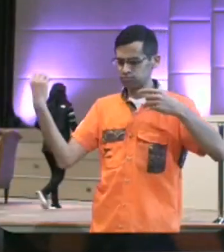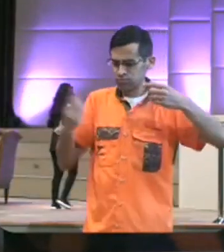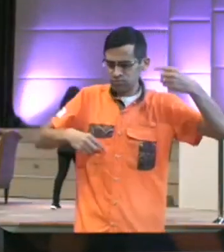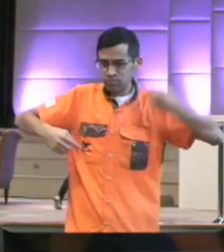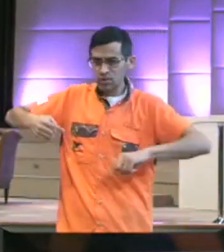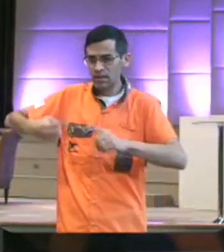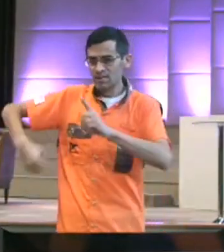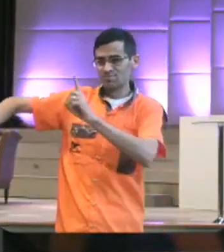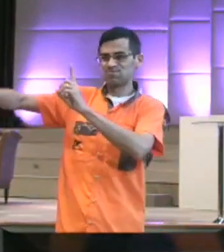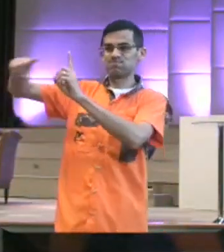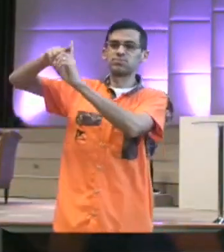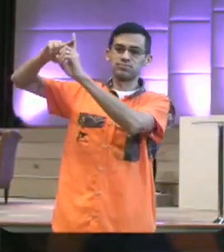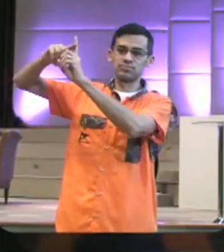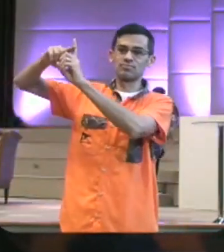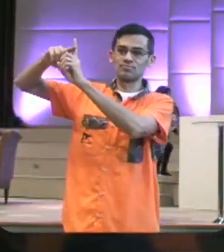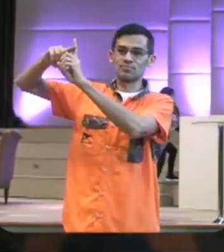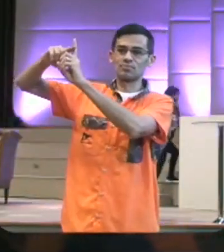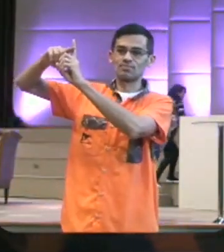ser crucificado.